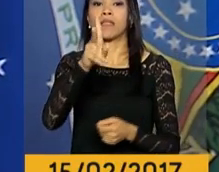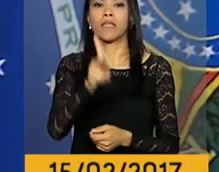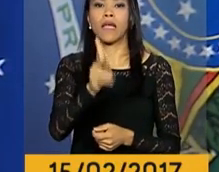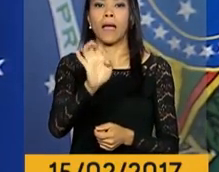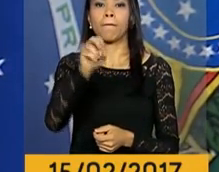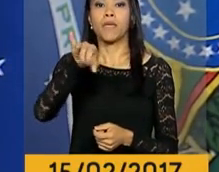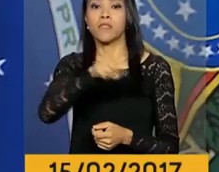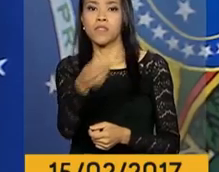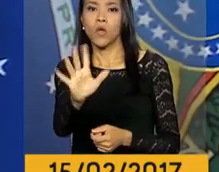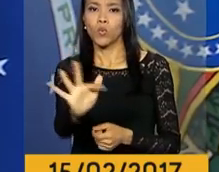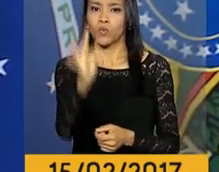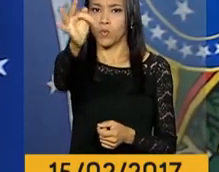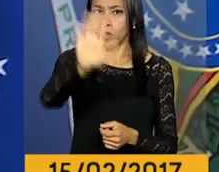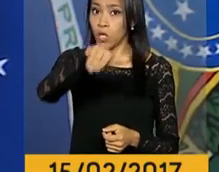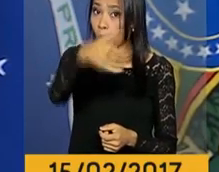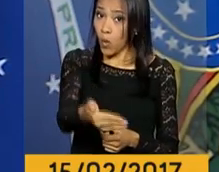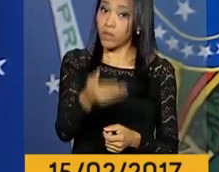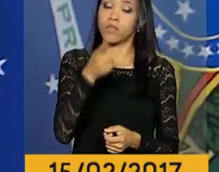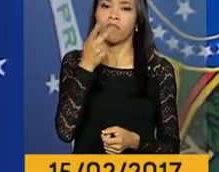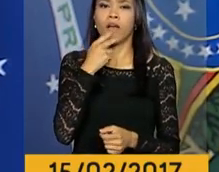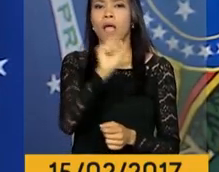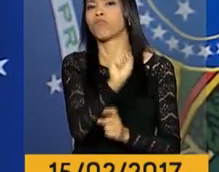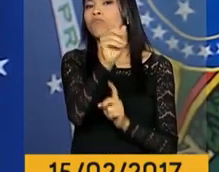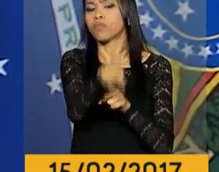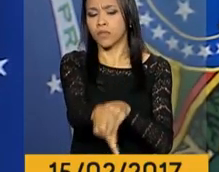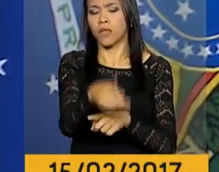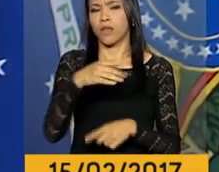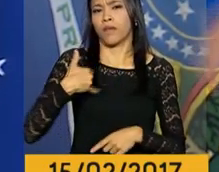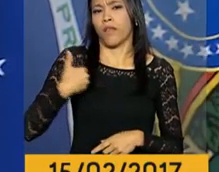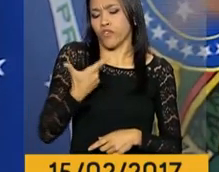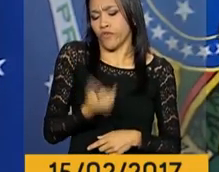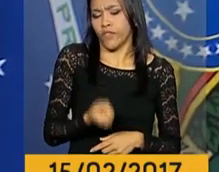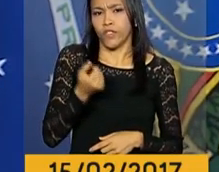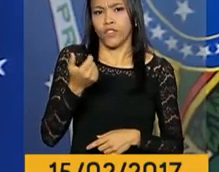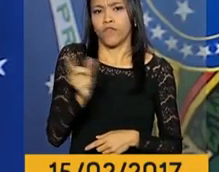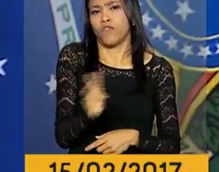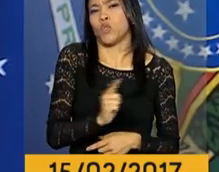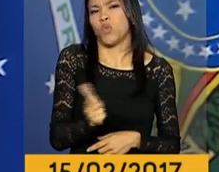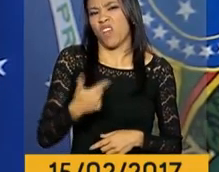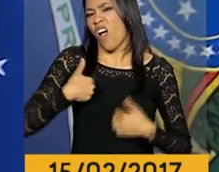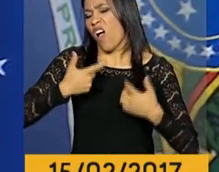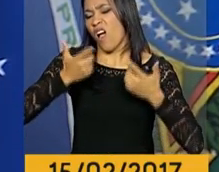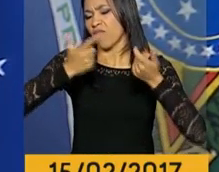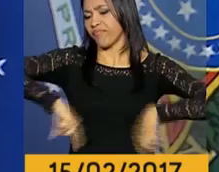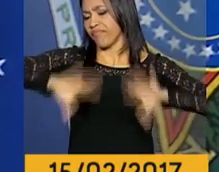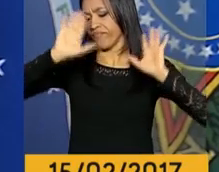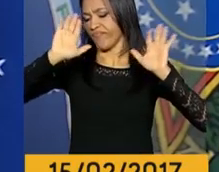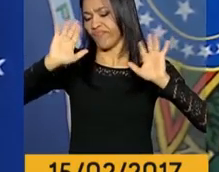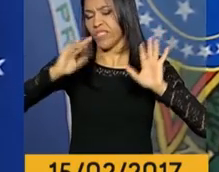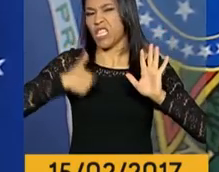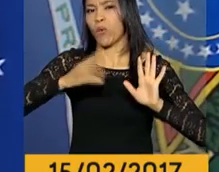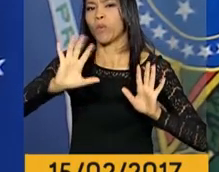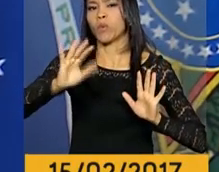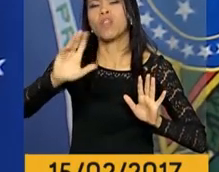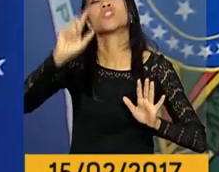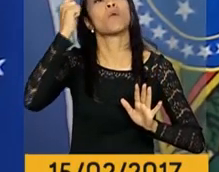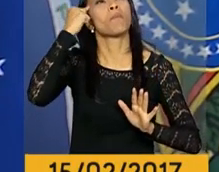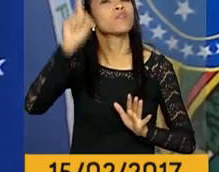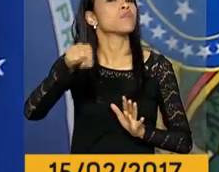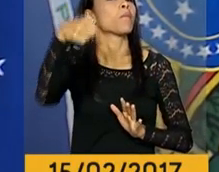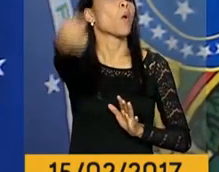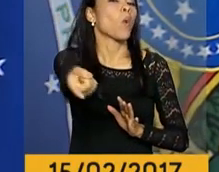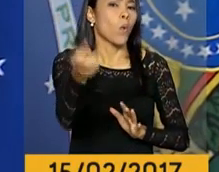do que isso, porque quando se fala em previdência, as pessoas, quem tem 20 anos, 22 anos, bom, isso não é comigo, porque lá pra frente é que eu vou pensar